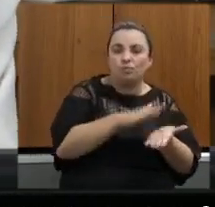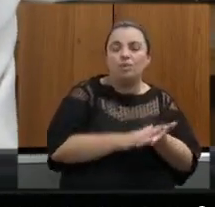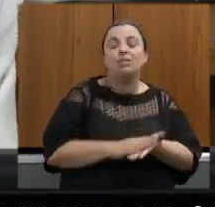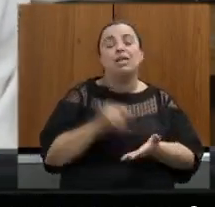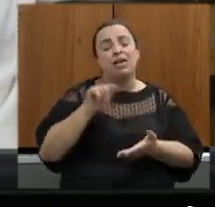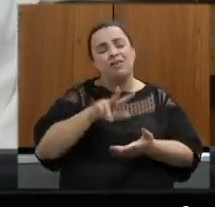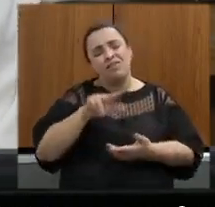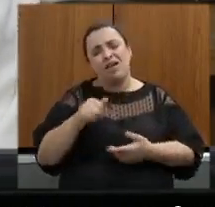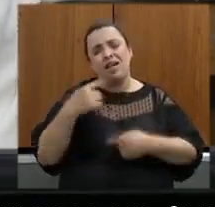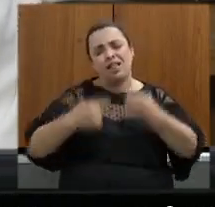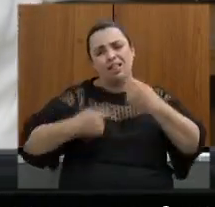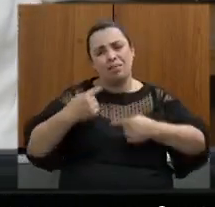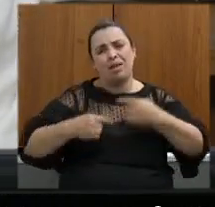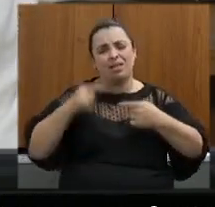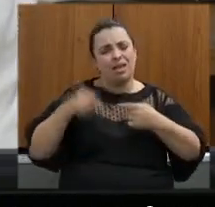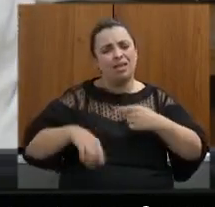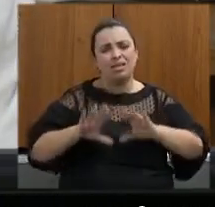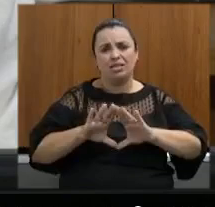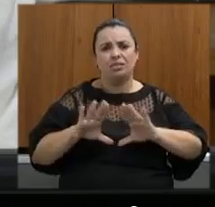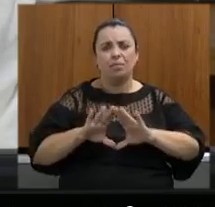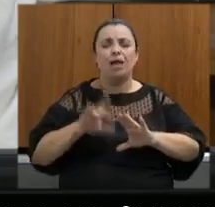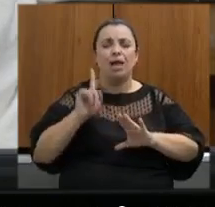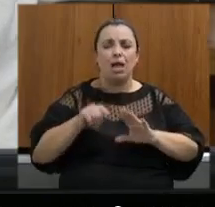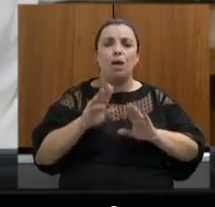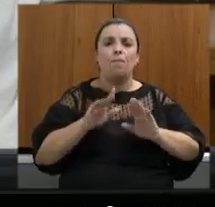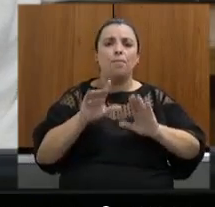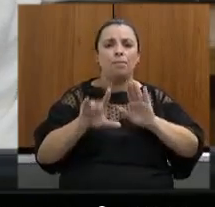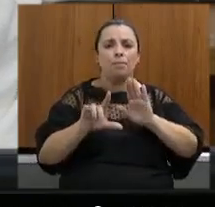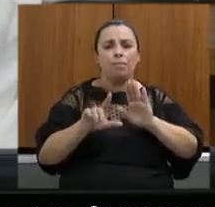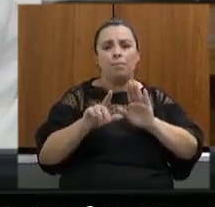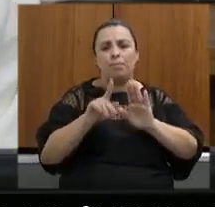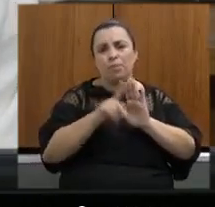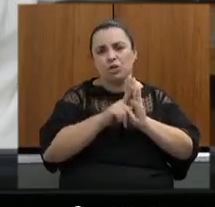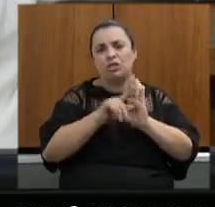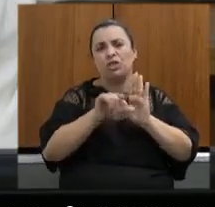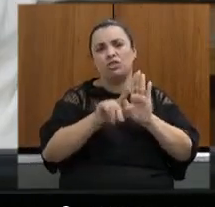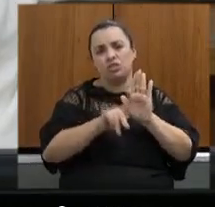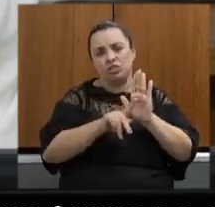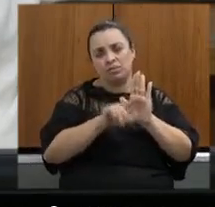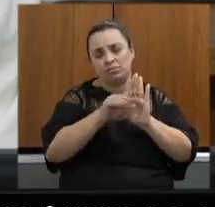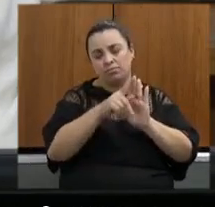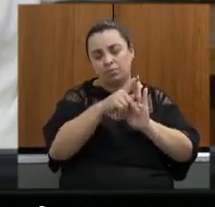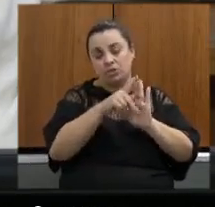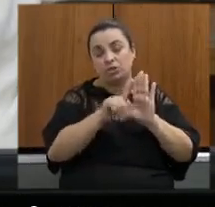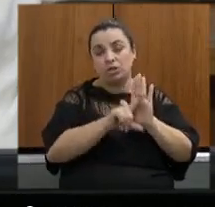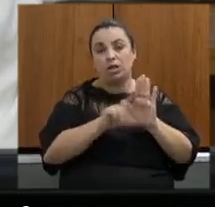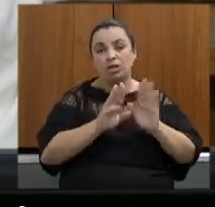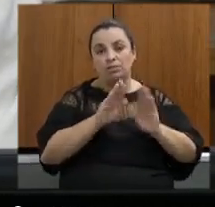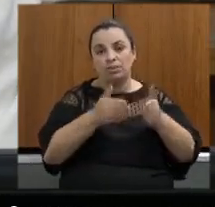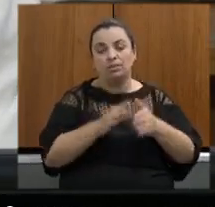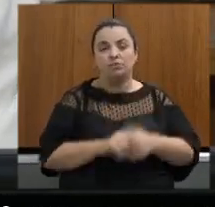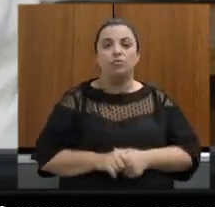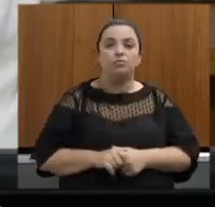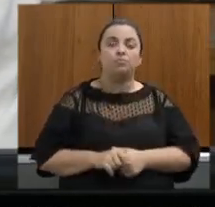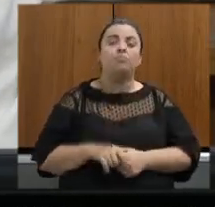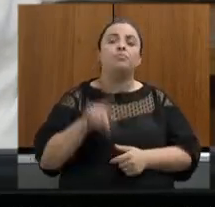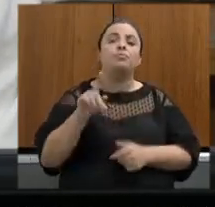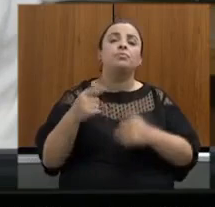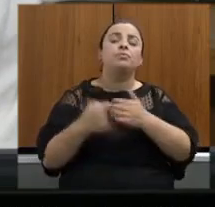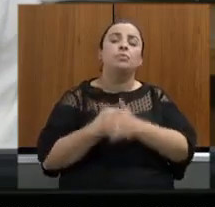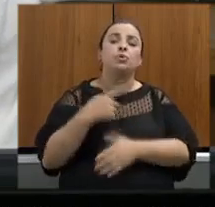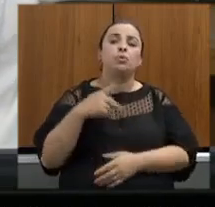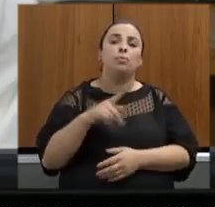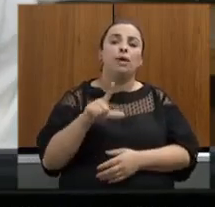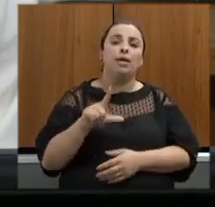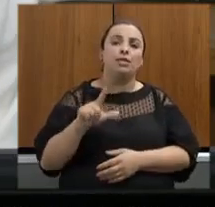projeto de lei específicos com relação ao Estatuto dos militares PLC ele foi ele está no âmbito do